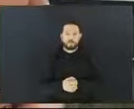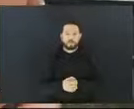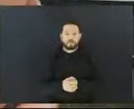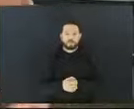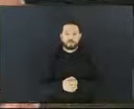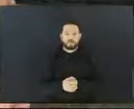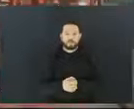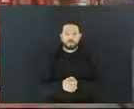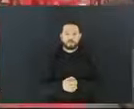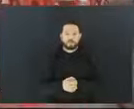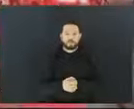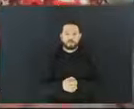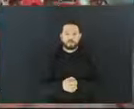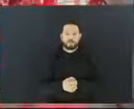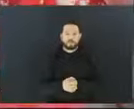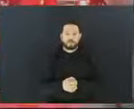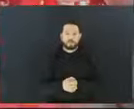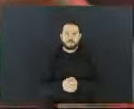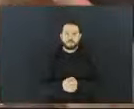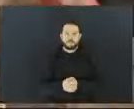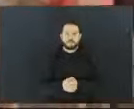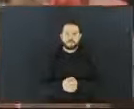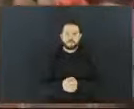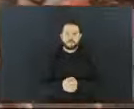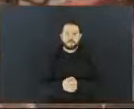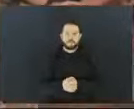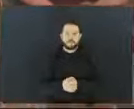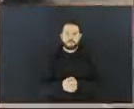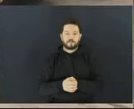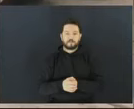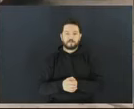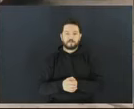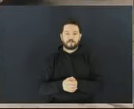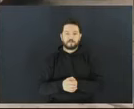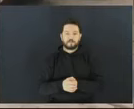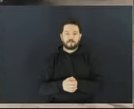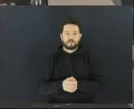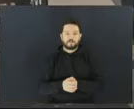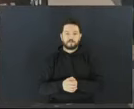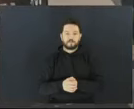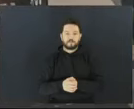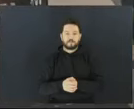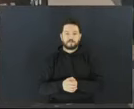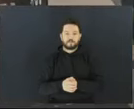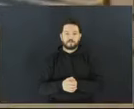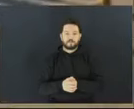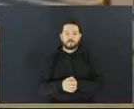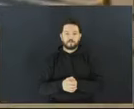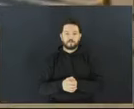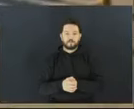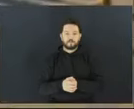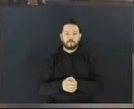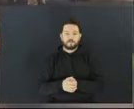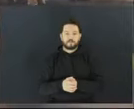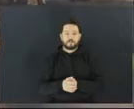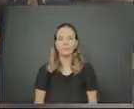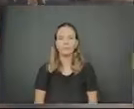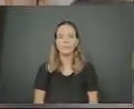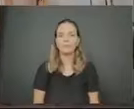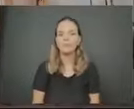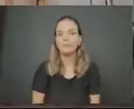estivemos presentes em todo o estado do Paraná. Foram mais de 1.900 operações realizadas na capital